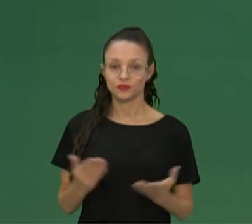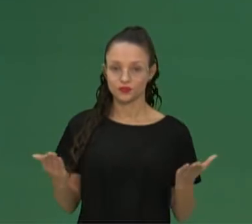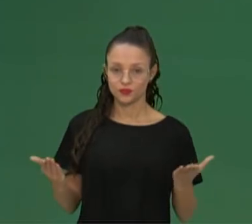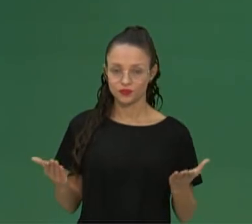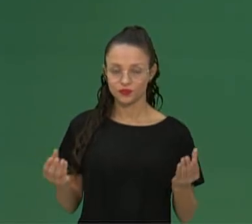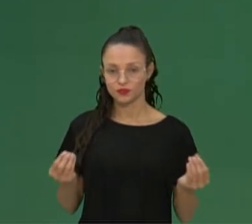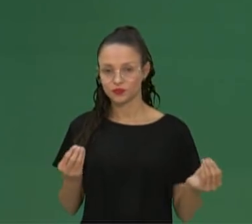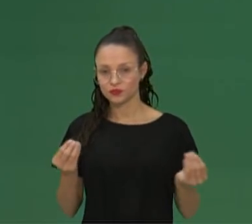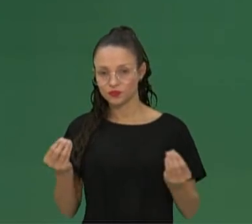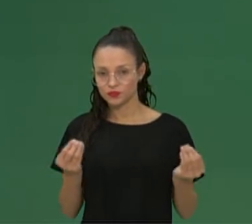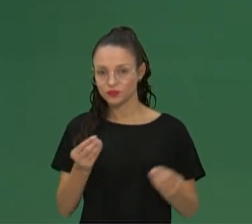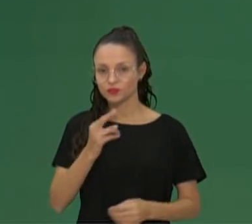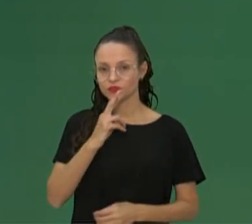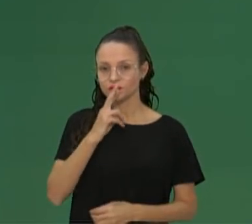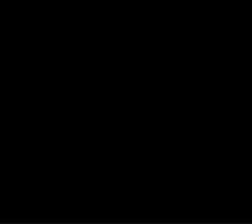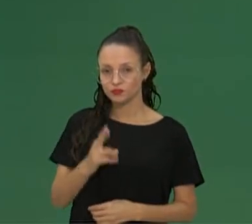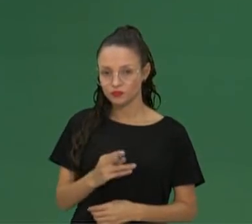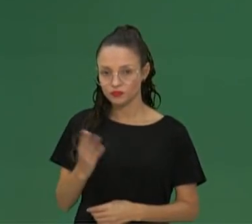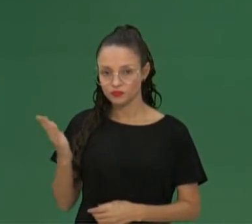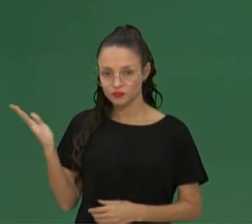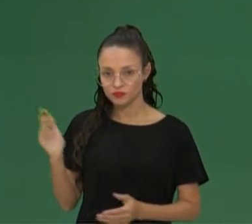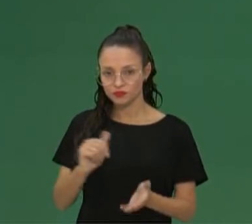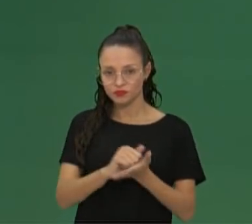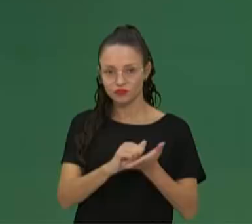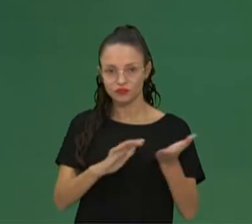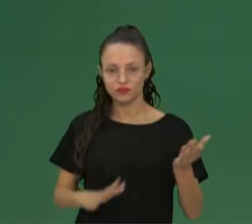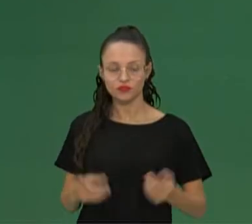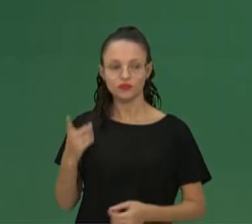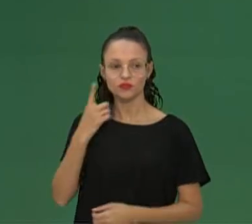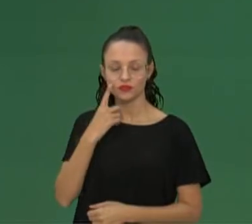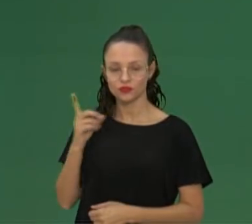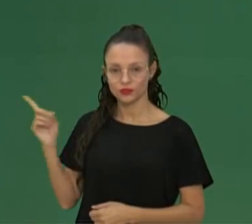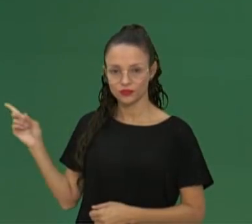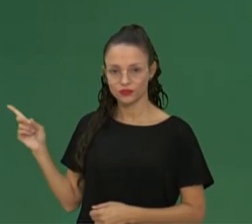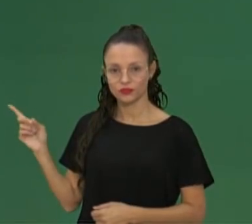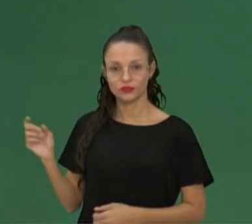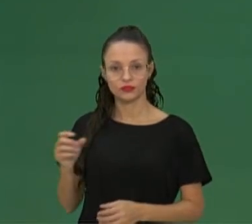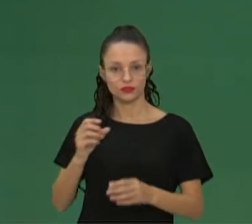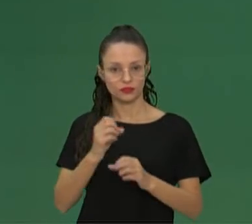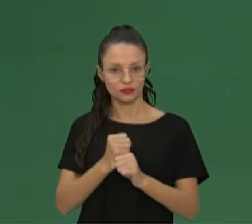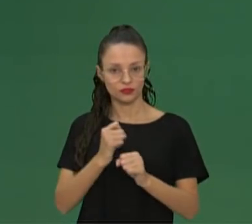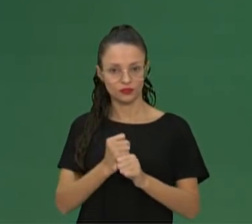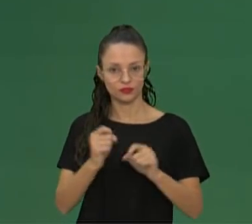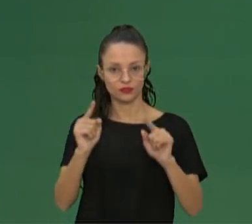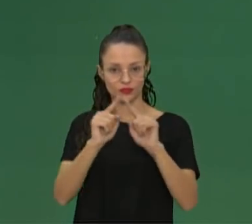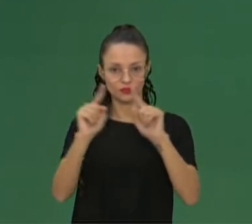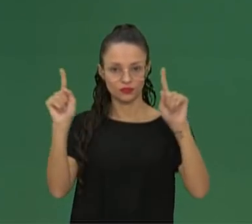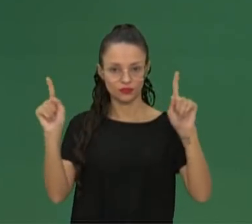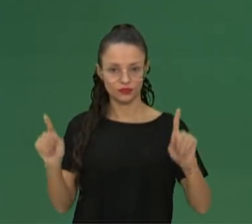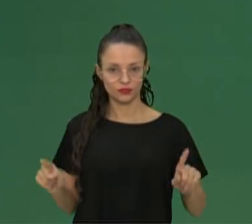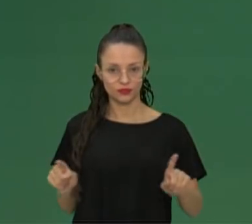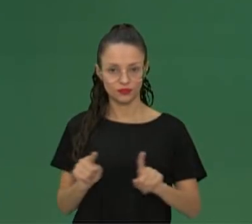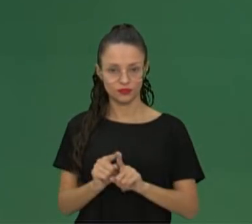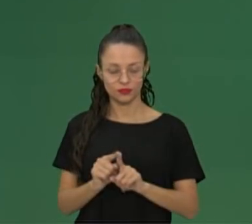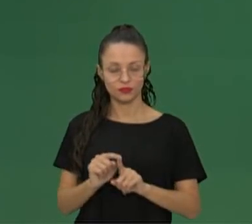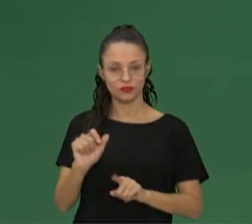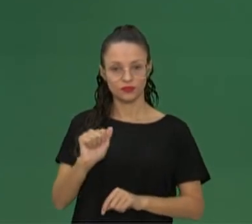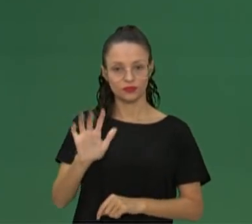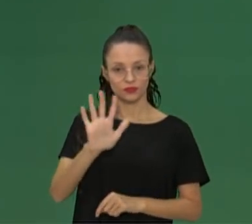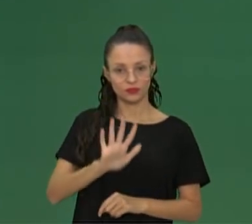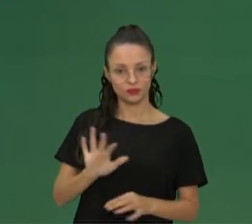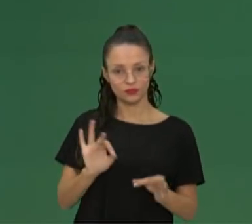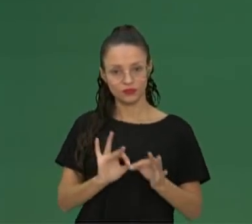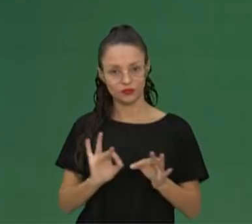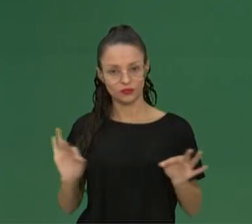E aí, pessoal, como é que ficou o resultado desse exercício? Olha só, eu queria que calculasse a área de um quadrado na letra A, cujo lado